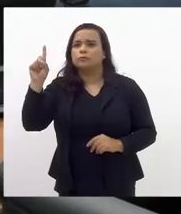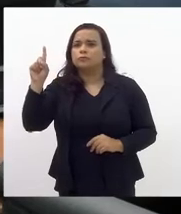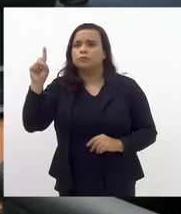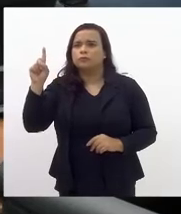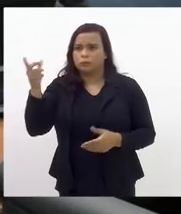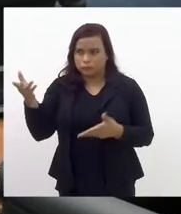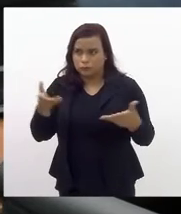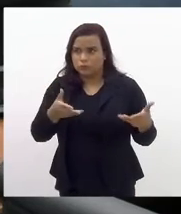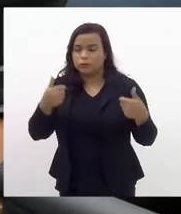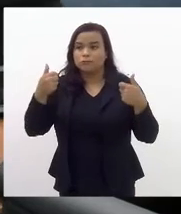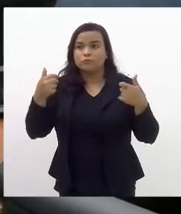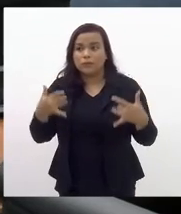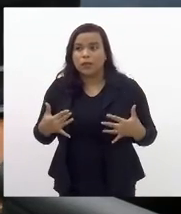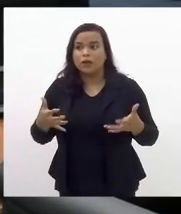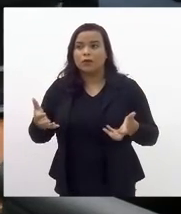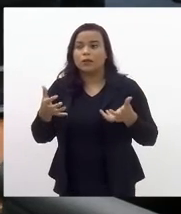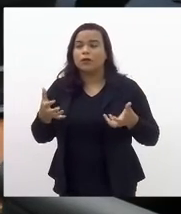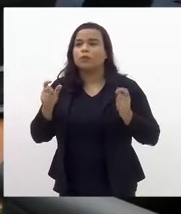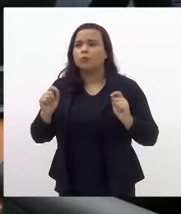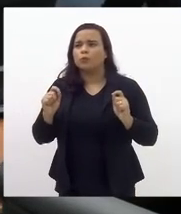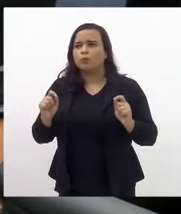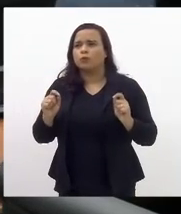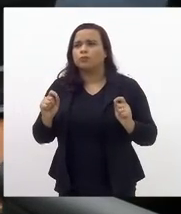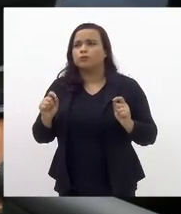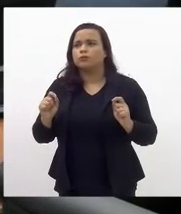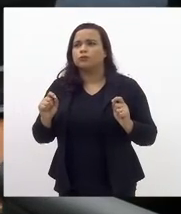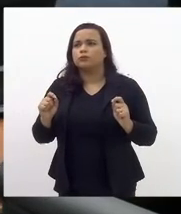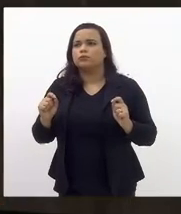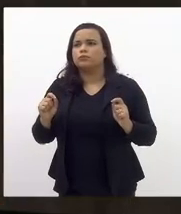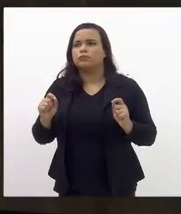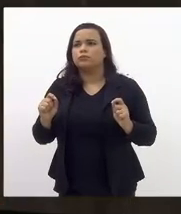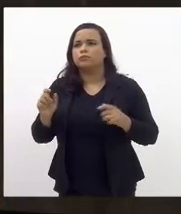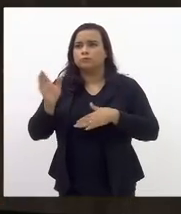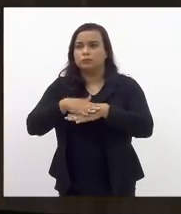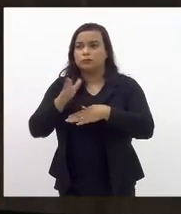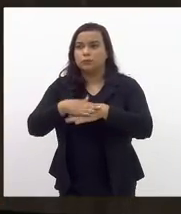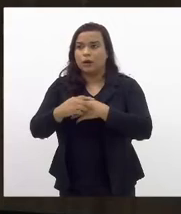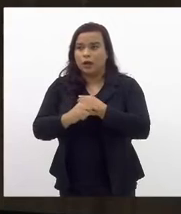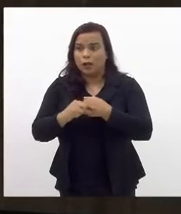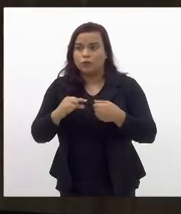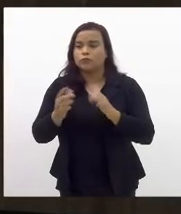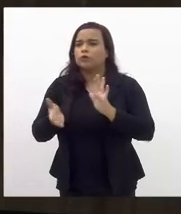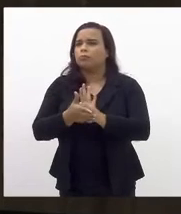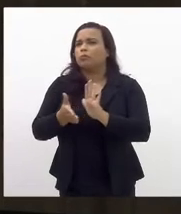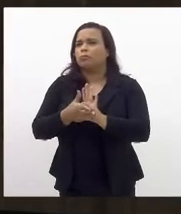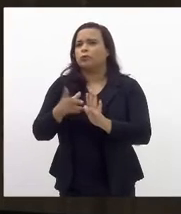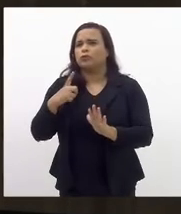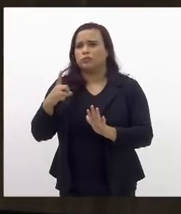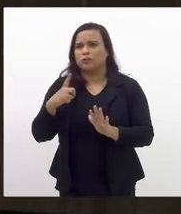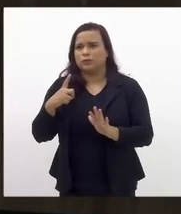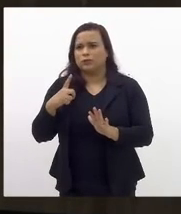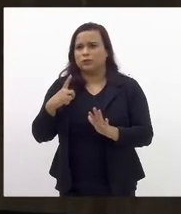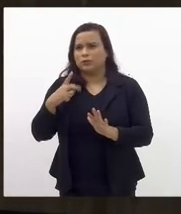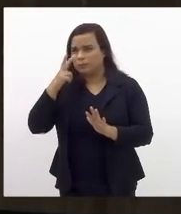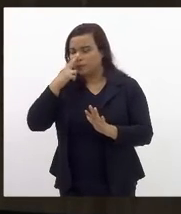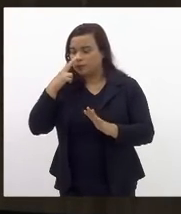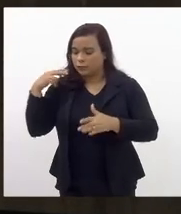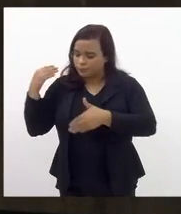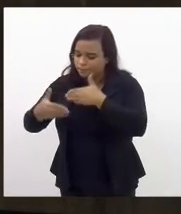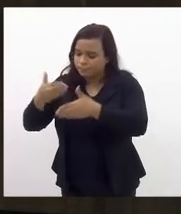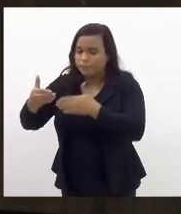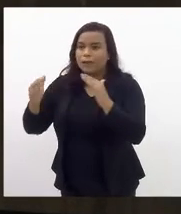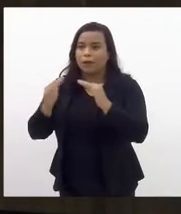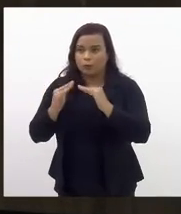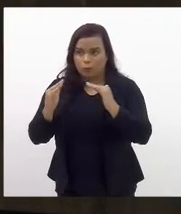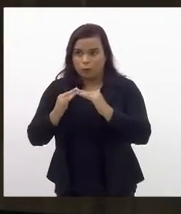Pois não. Eu só queria esclarecer, porque, na verdade, como o autor propõe, e pelo visto está em curso um acordo para